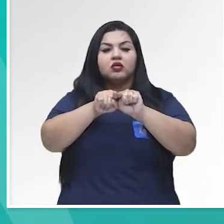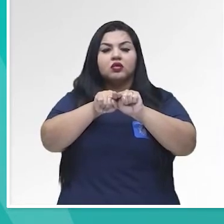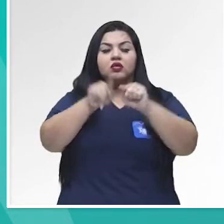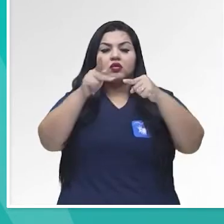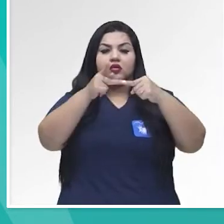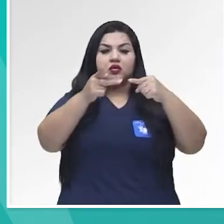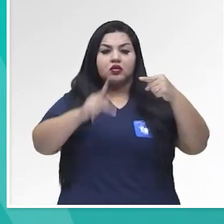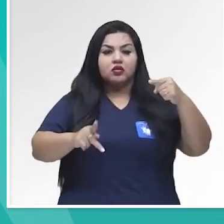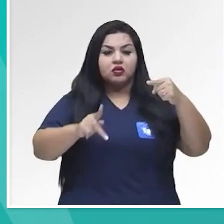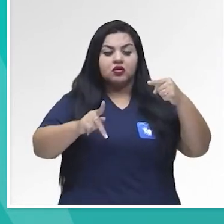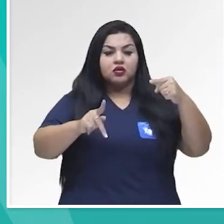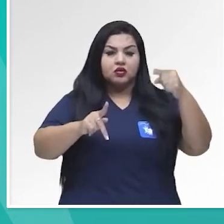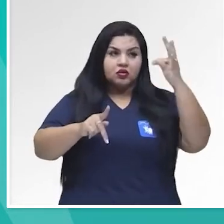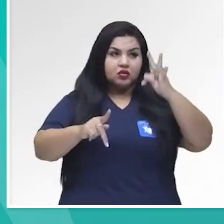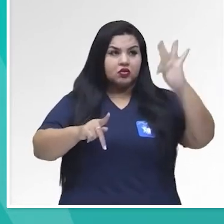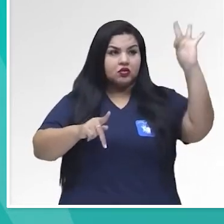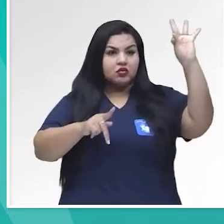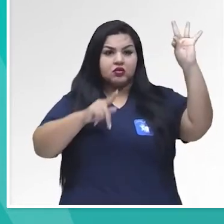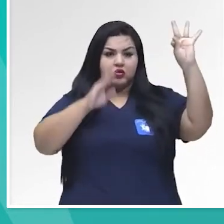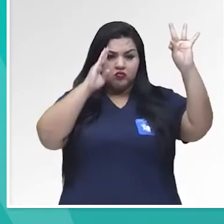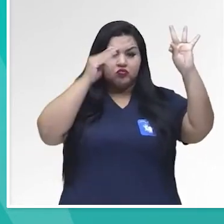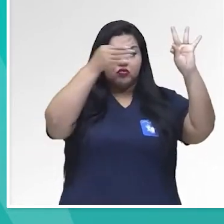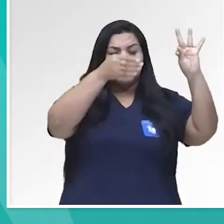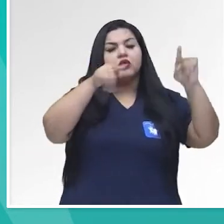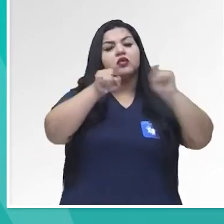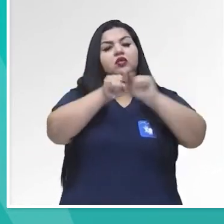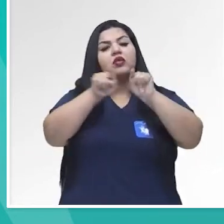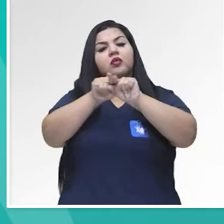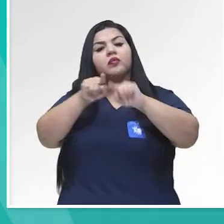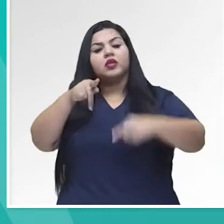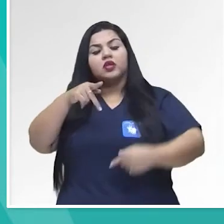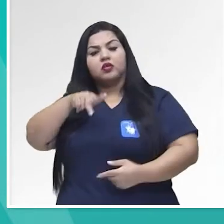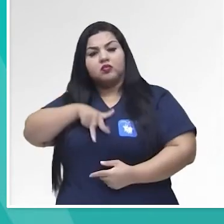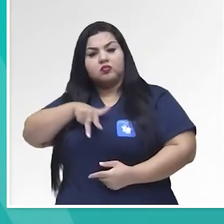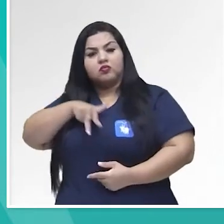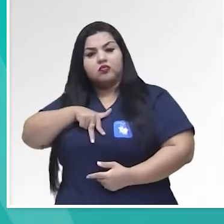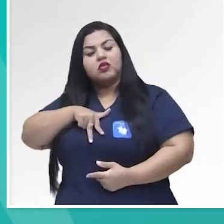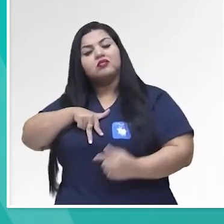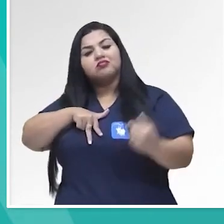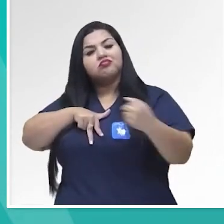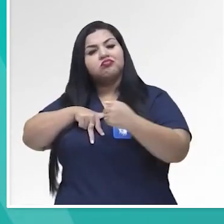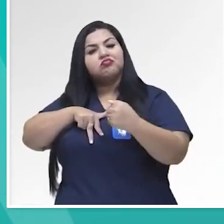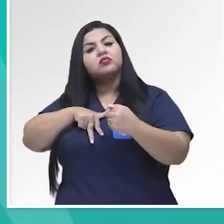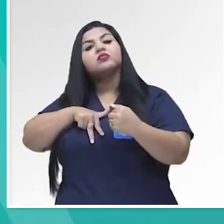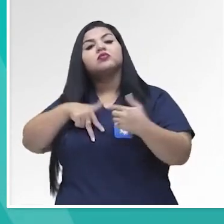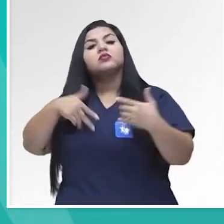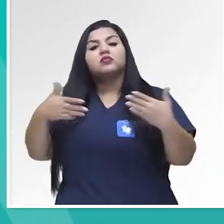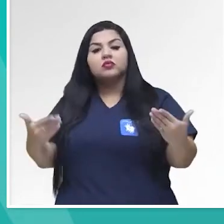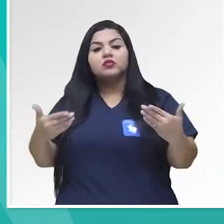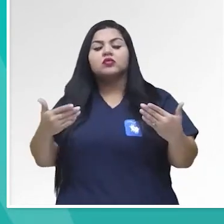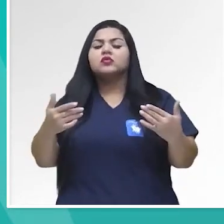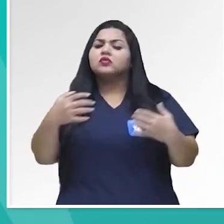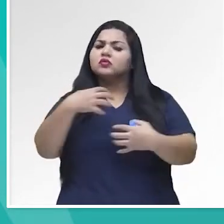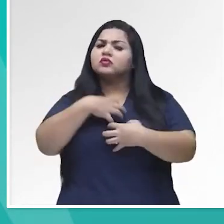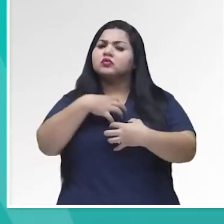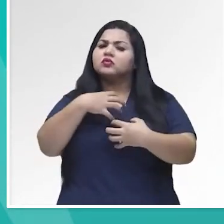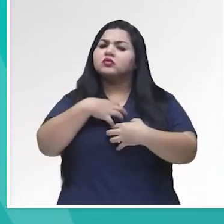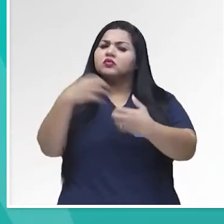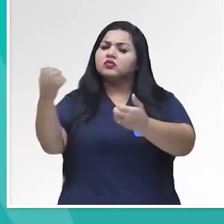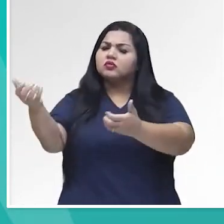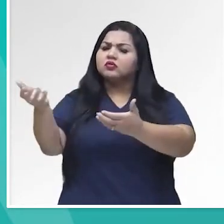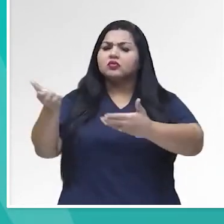paradigma teocentrista quanto o paradigma antropocentrista, né? Então, sinta-se